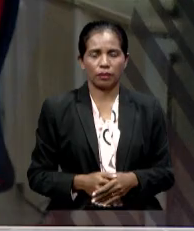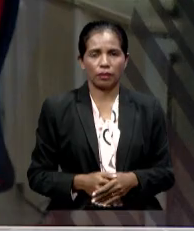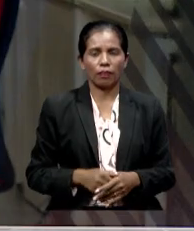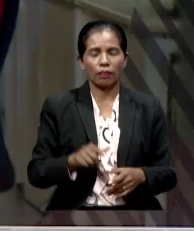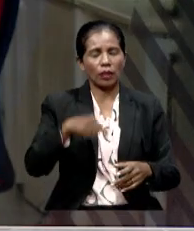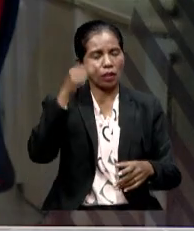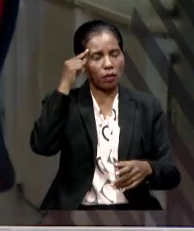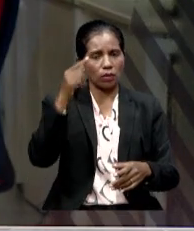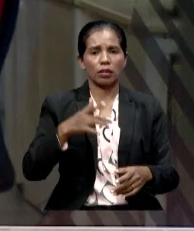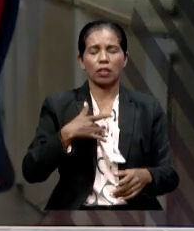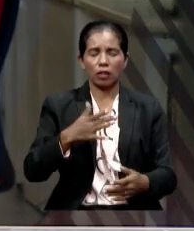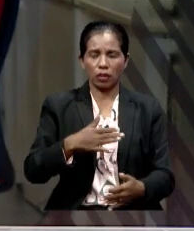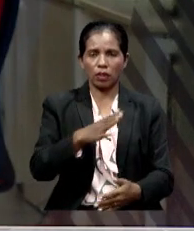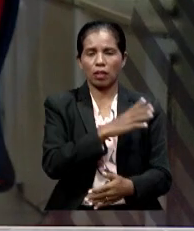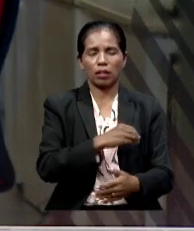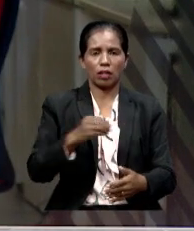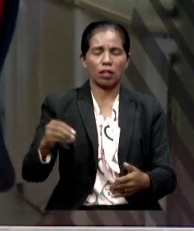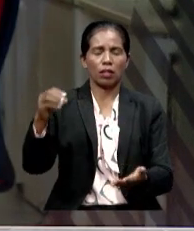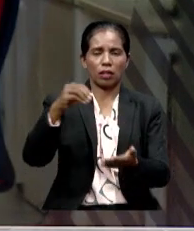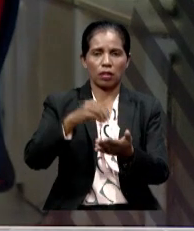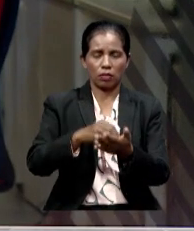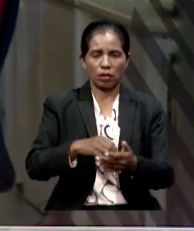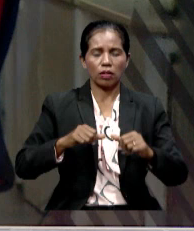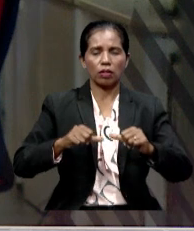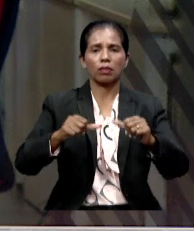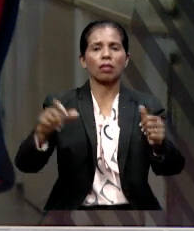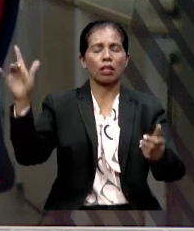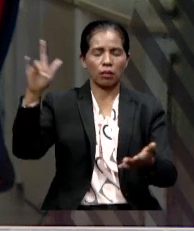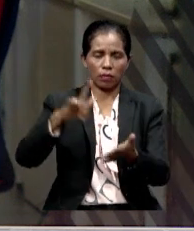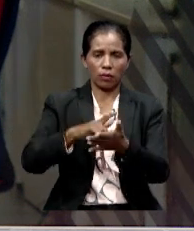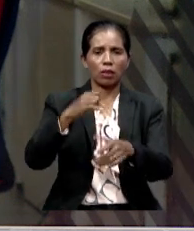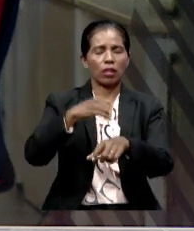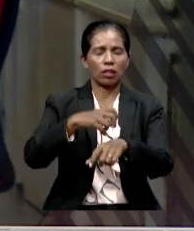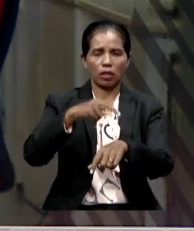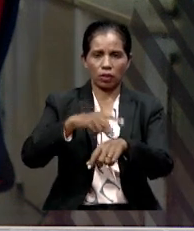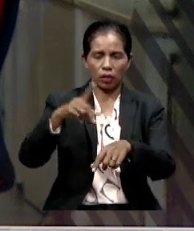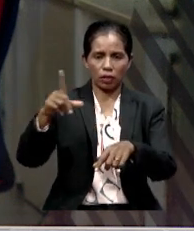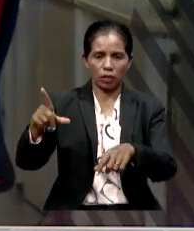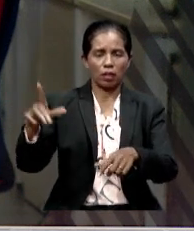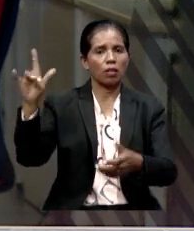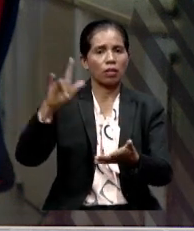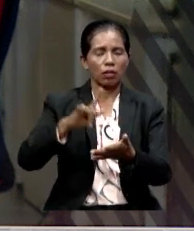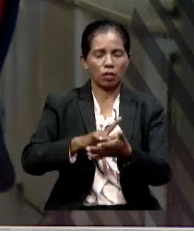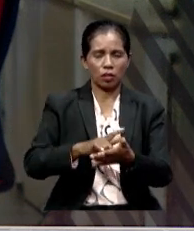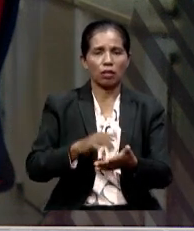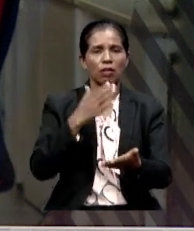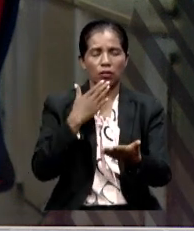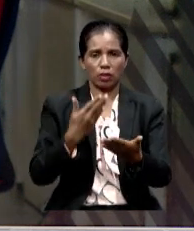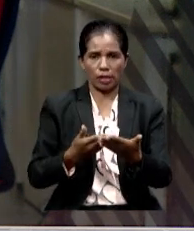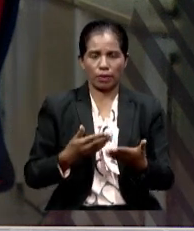Governo optimista, empresa Waskita Karya se construir aeroporto internacional Nicolau Lobato com